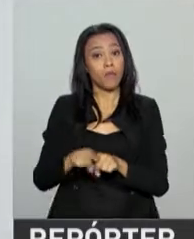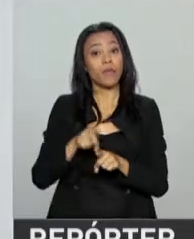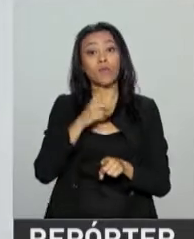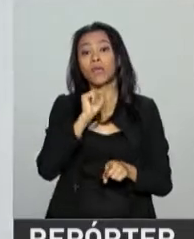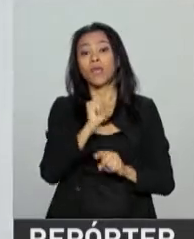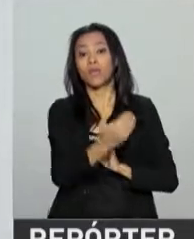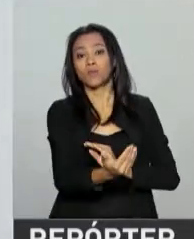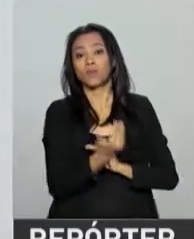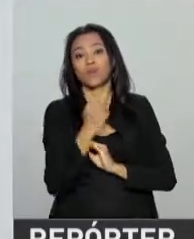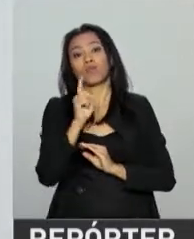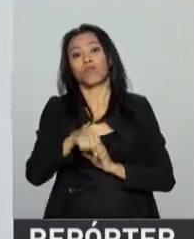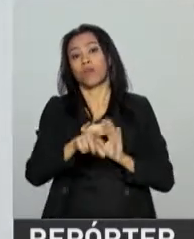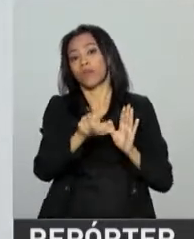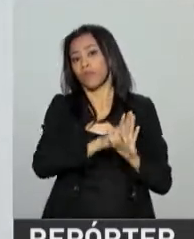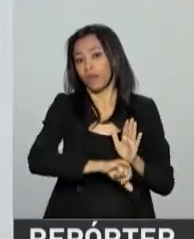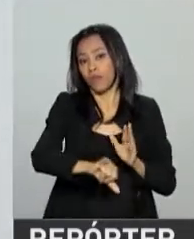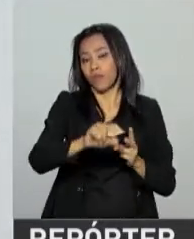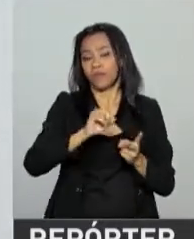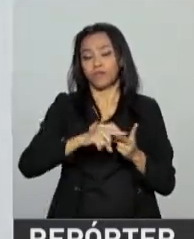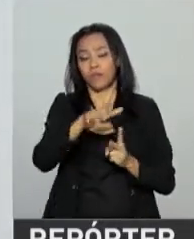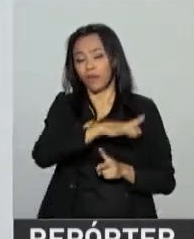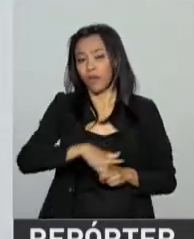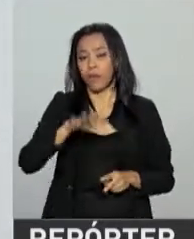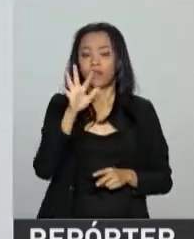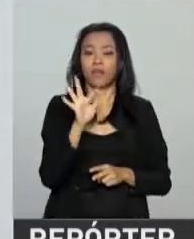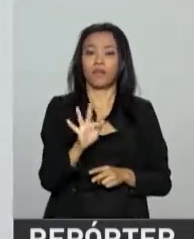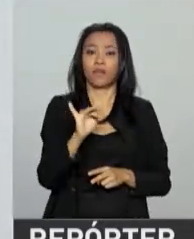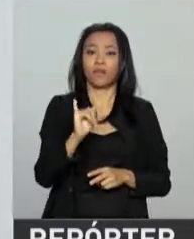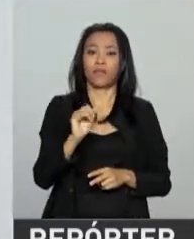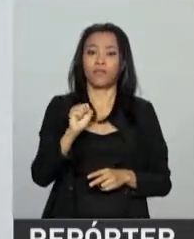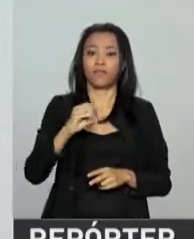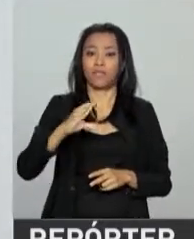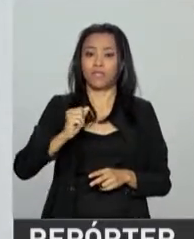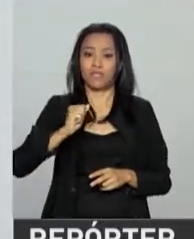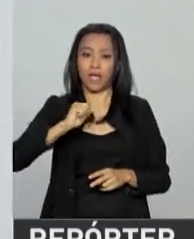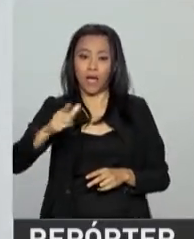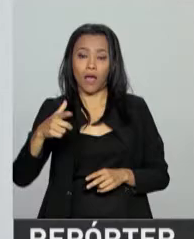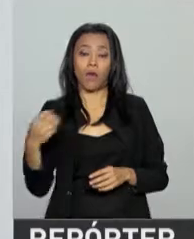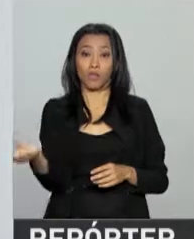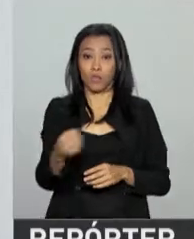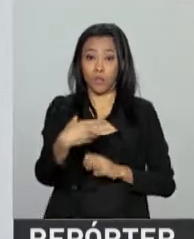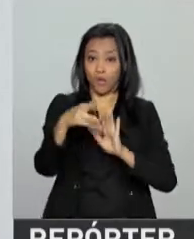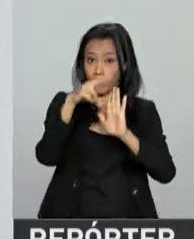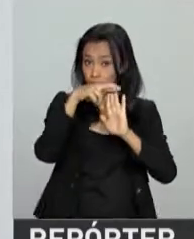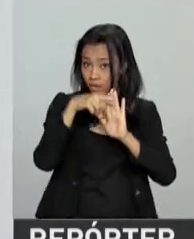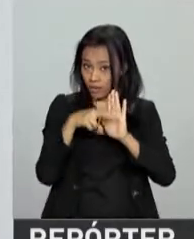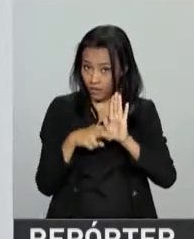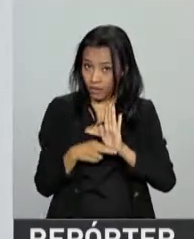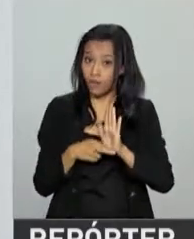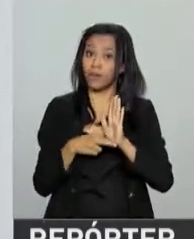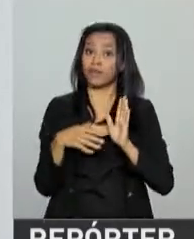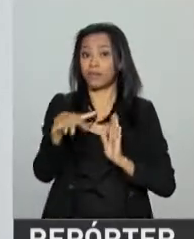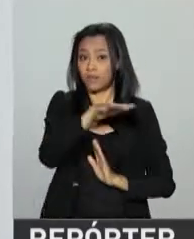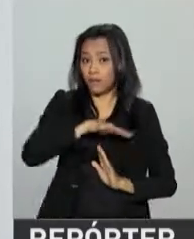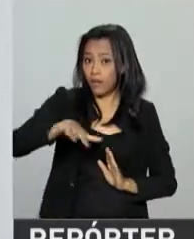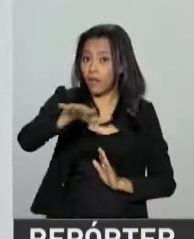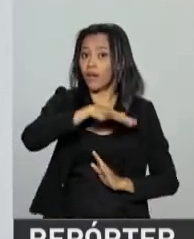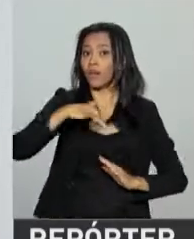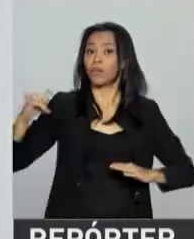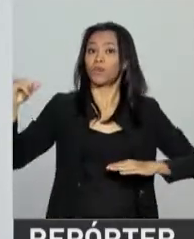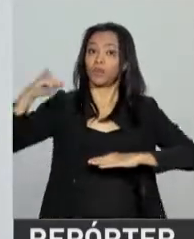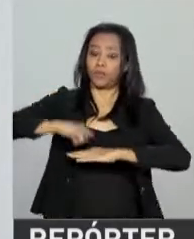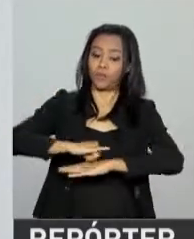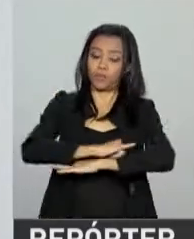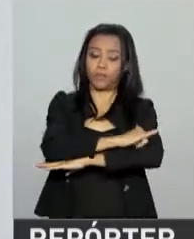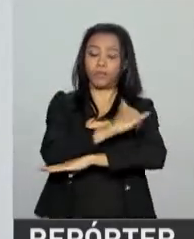open skies é medidas regulatórias como as novas condições gerais de transportes é o brasil entrou num